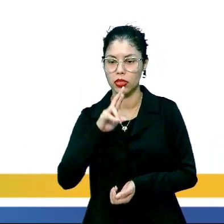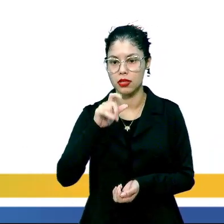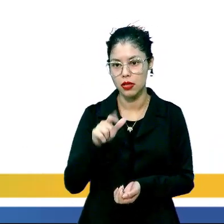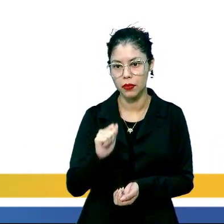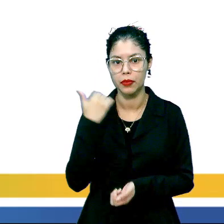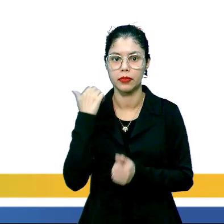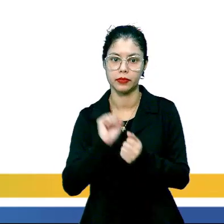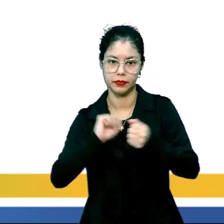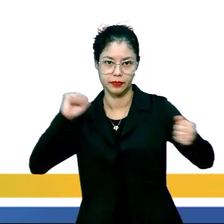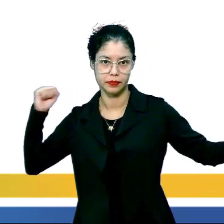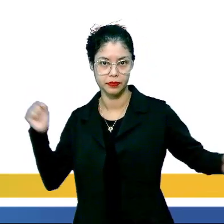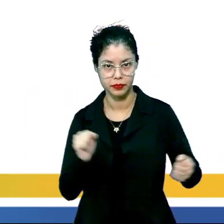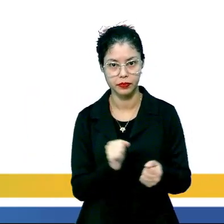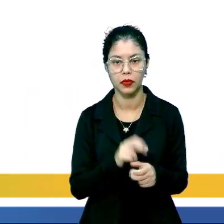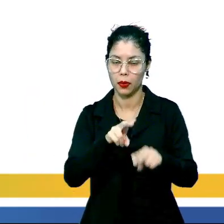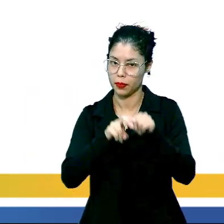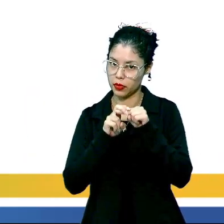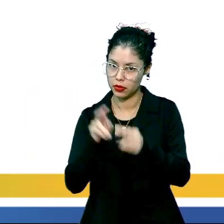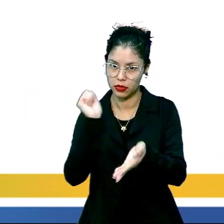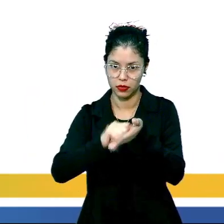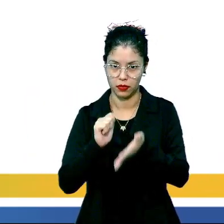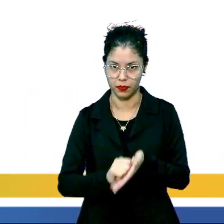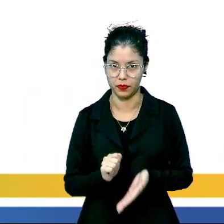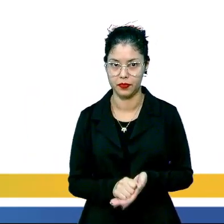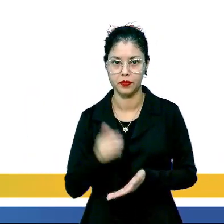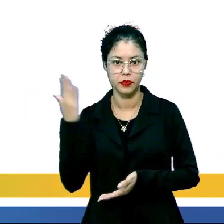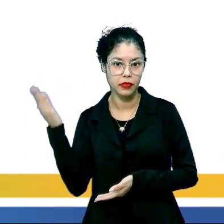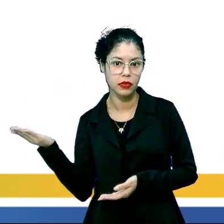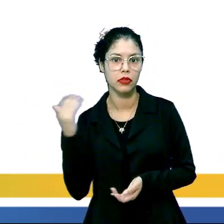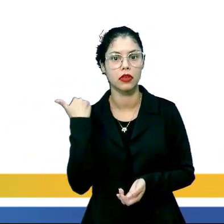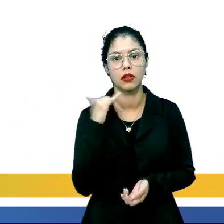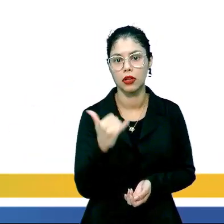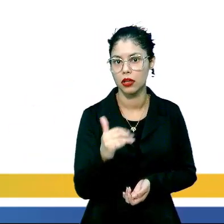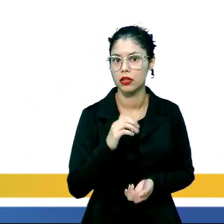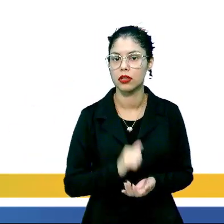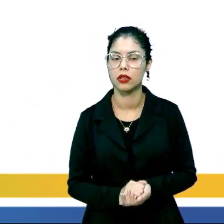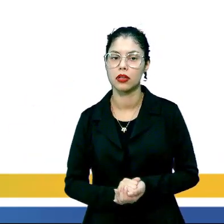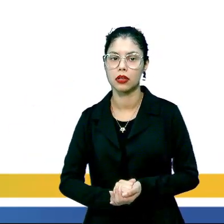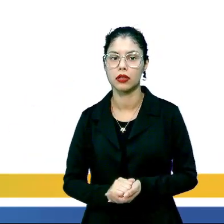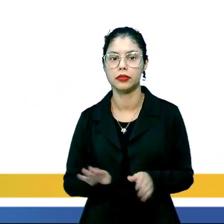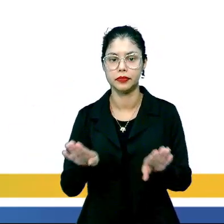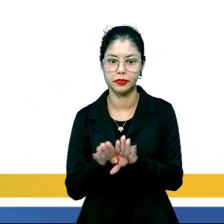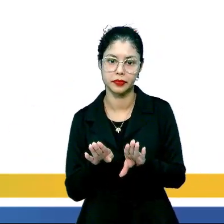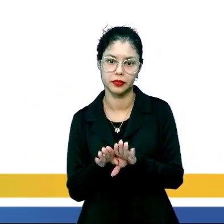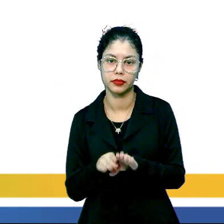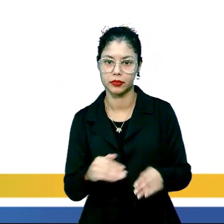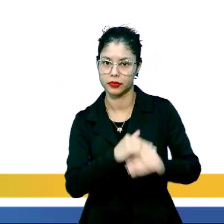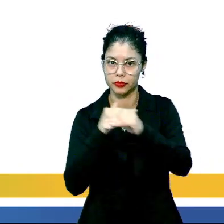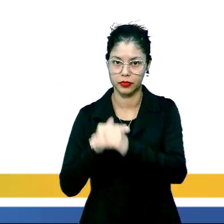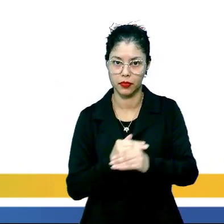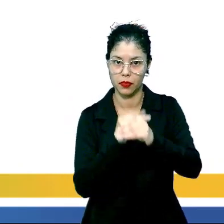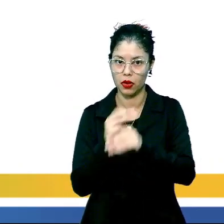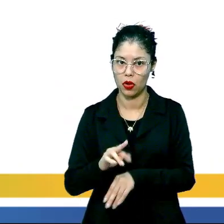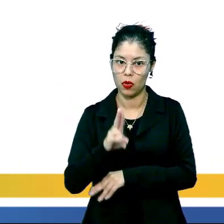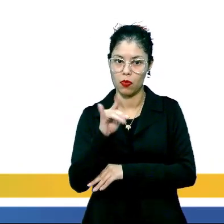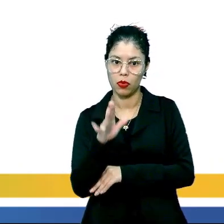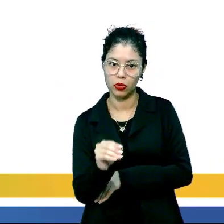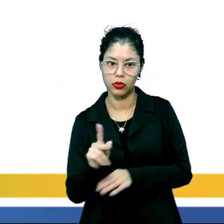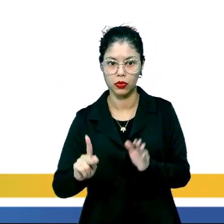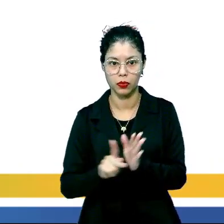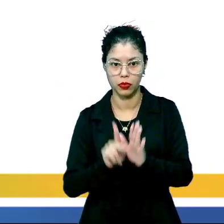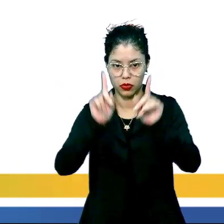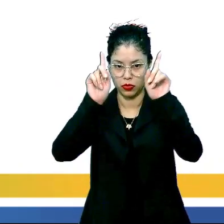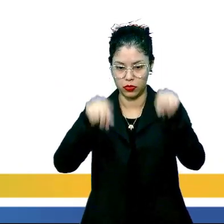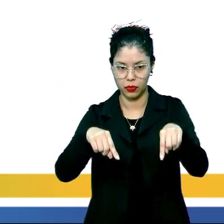potencial elástica. Por isso que nós escrevemos ali, ó, que energia potencial elástica é igual ao módulo do trabalho